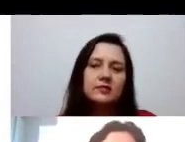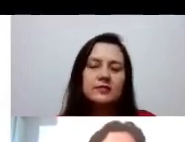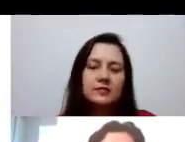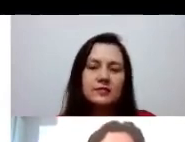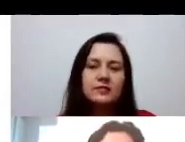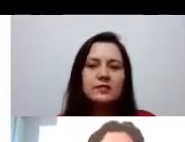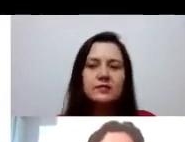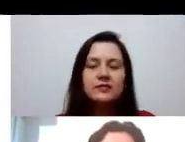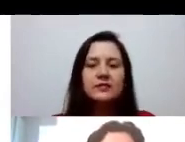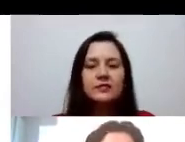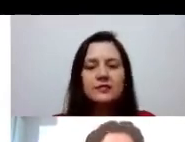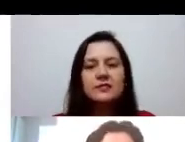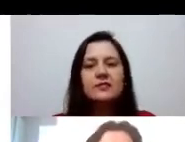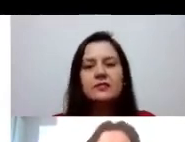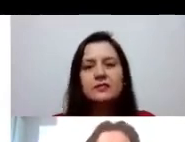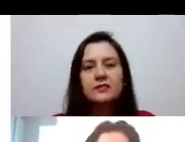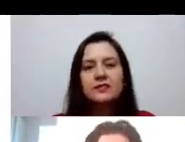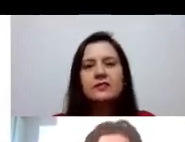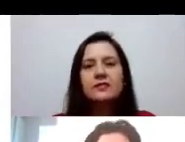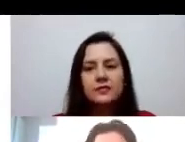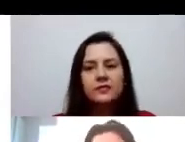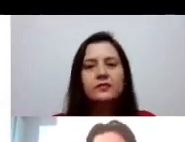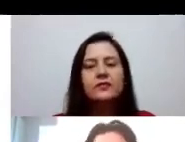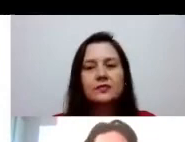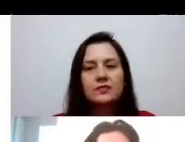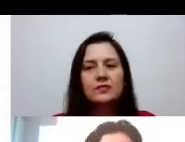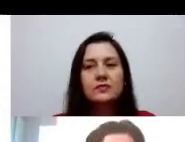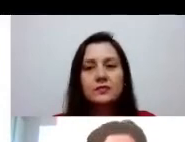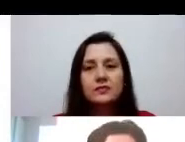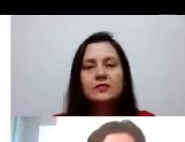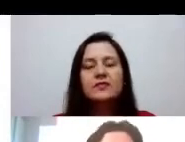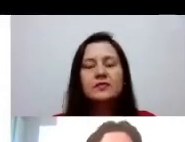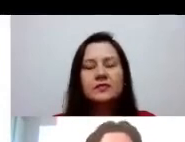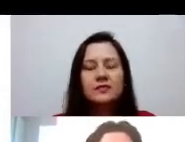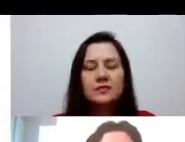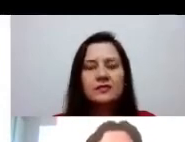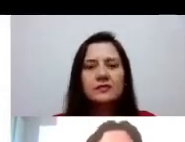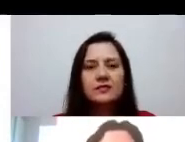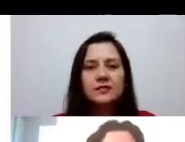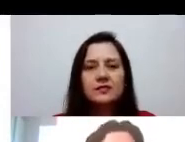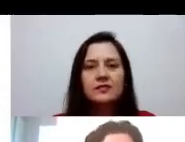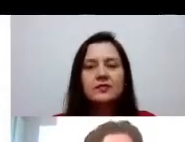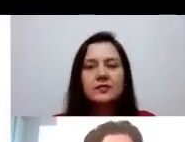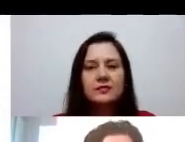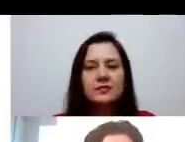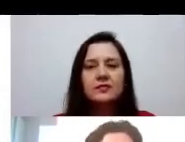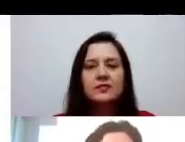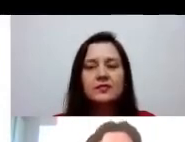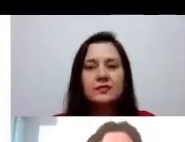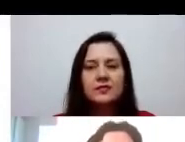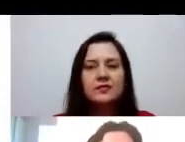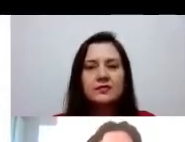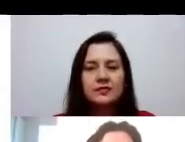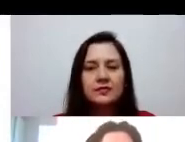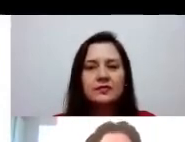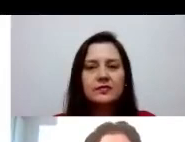prevalecer pelo interesse pessoal, e sim o interesse público. O interesse público é sempre o quê? Atingir o maior número de pessoas possível,